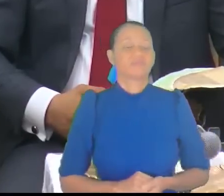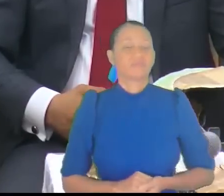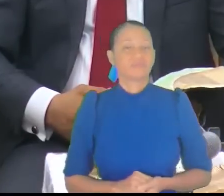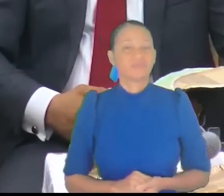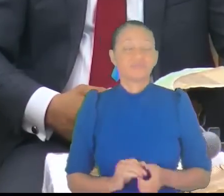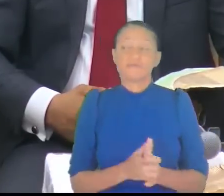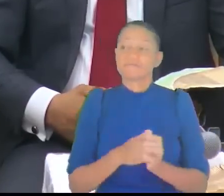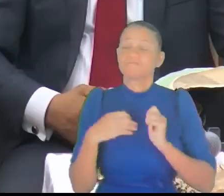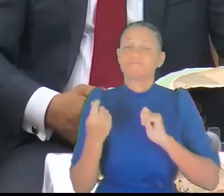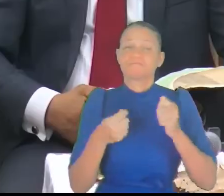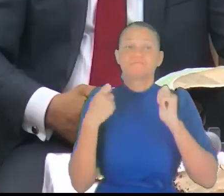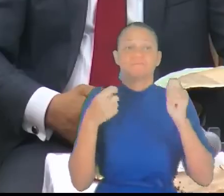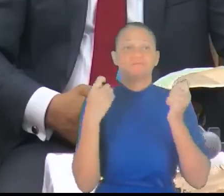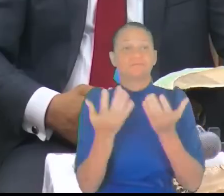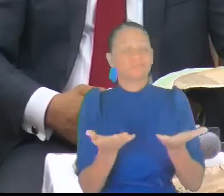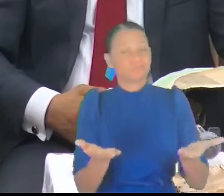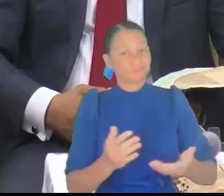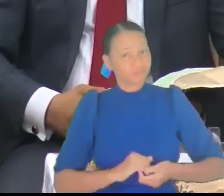Aleluia!